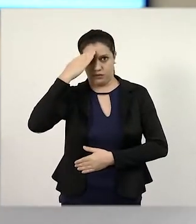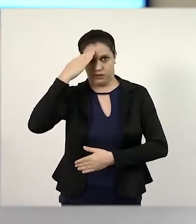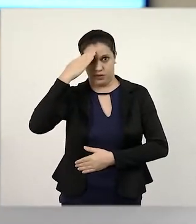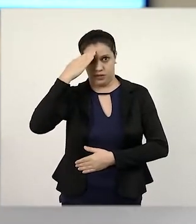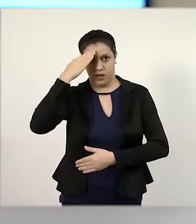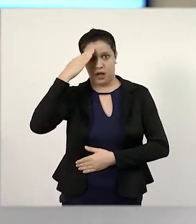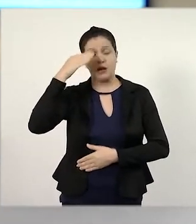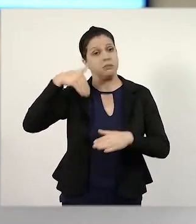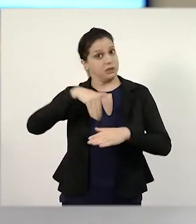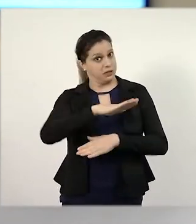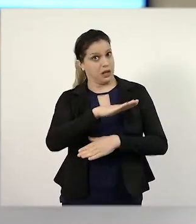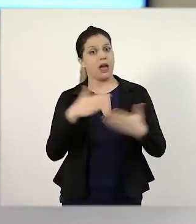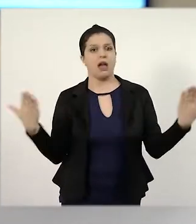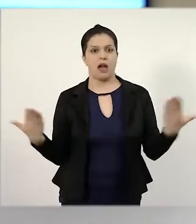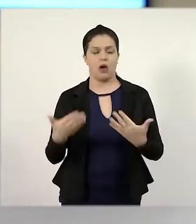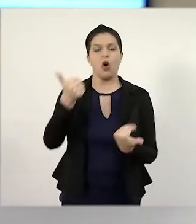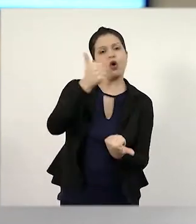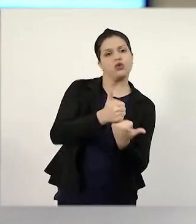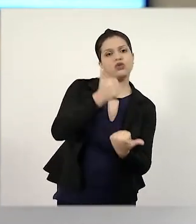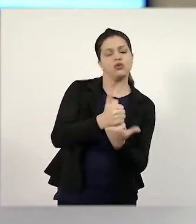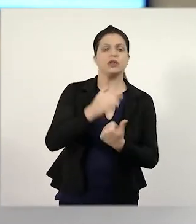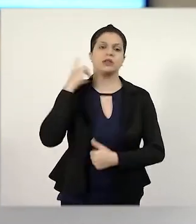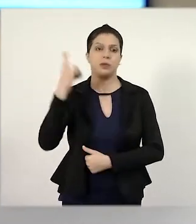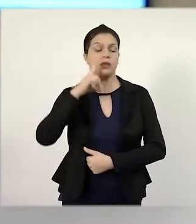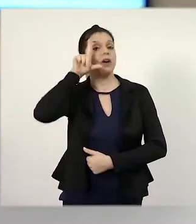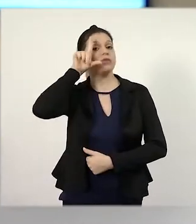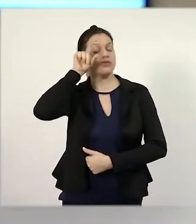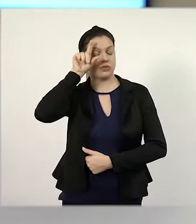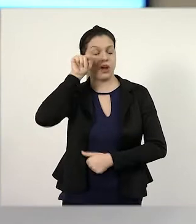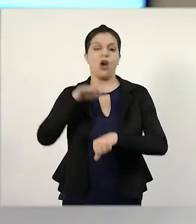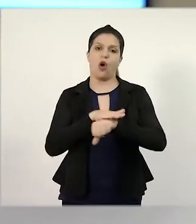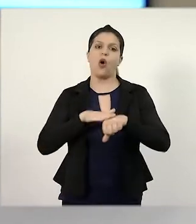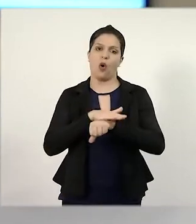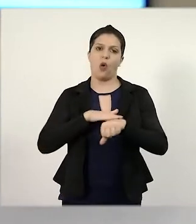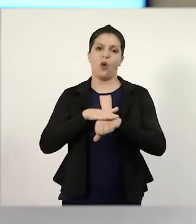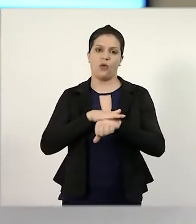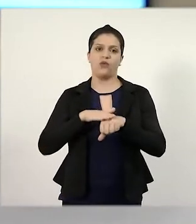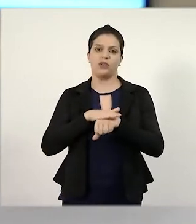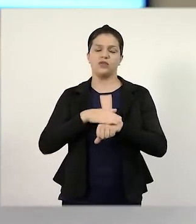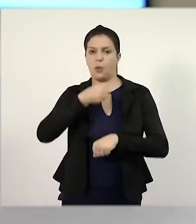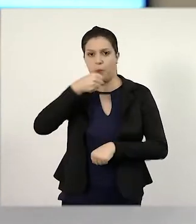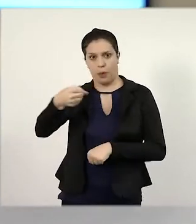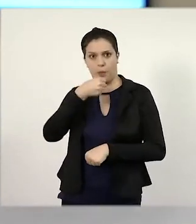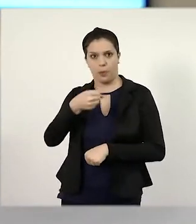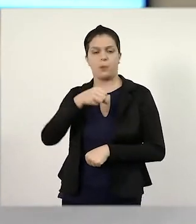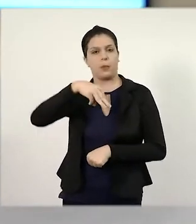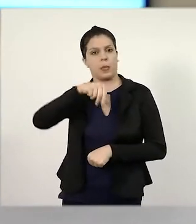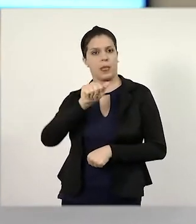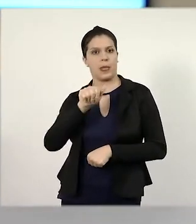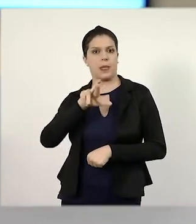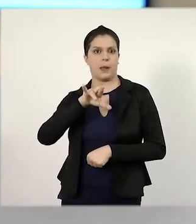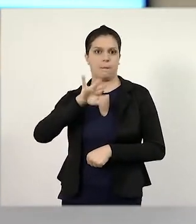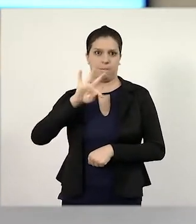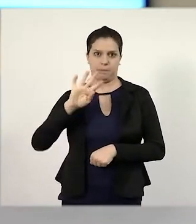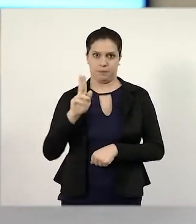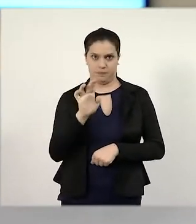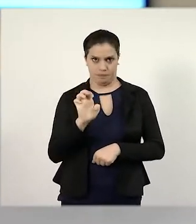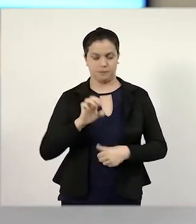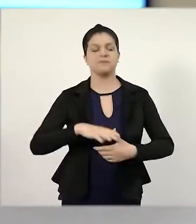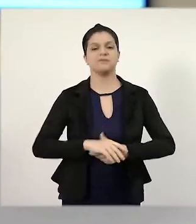e passa a ocupar o cargo o deputado Gerson Claro. Ele conversou com a repórter Marité Kogo.